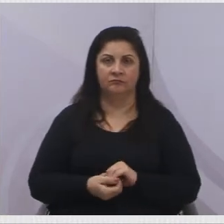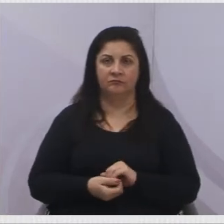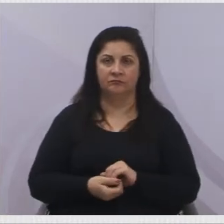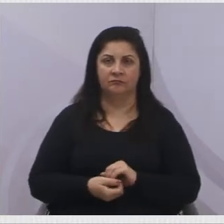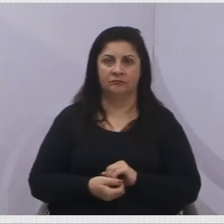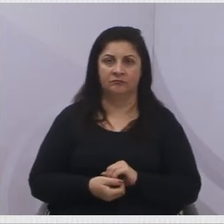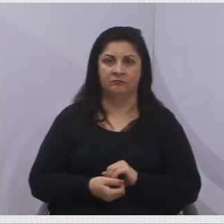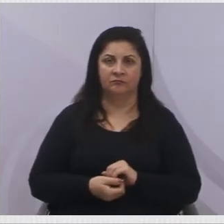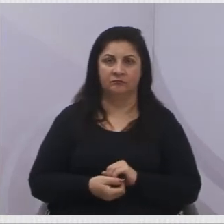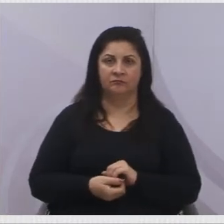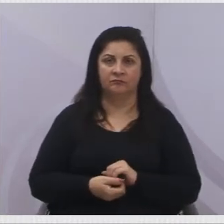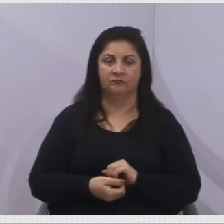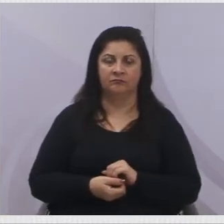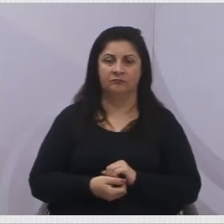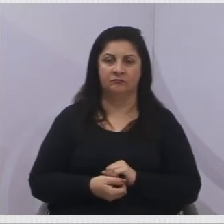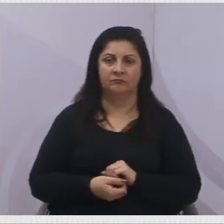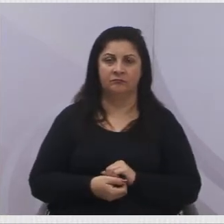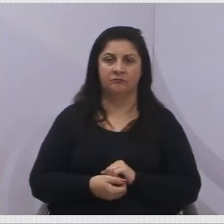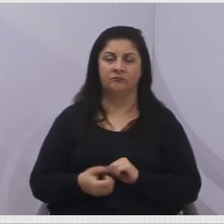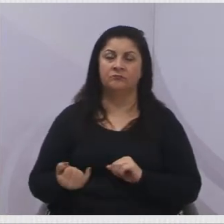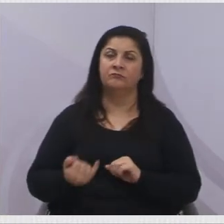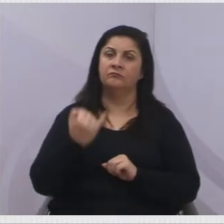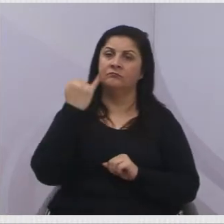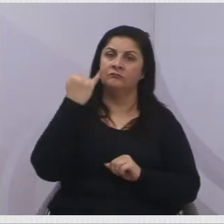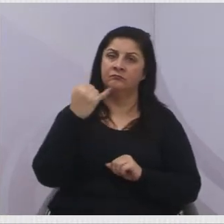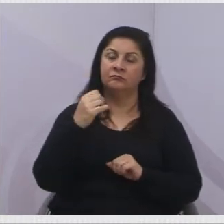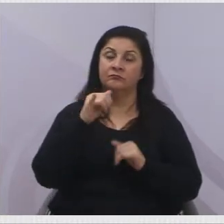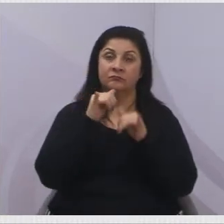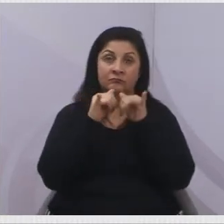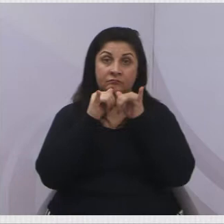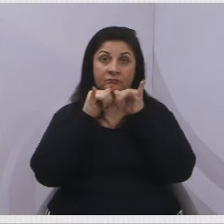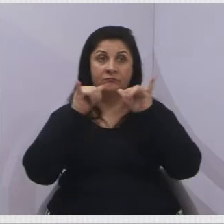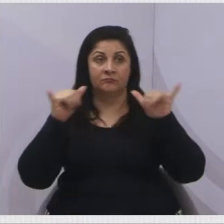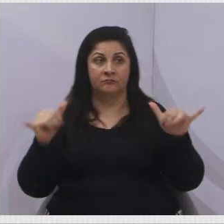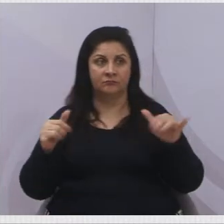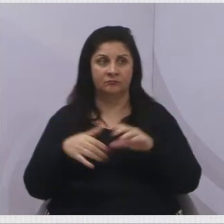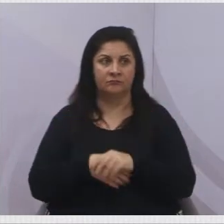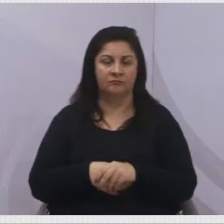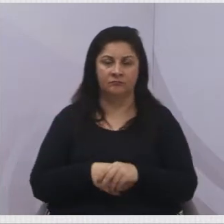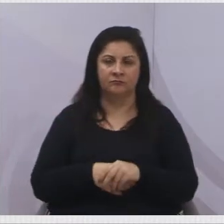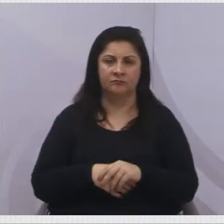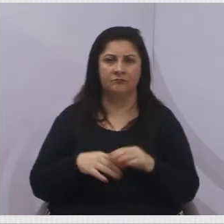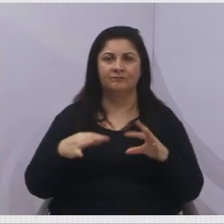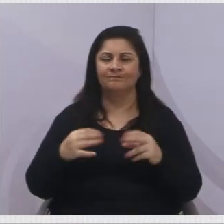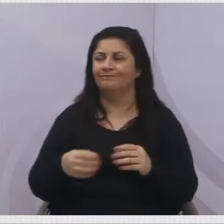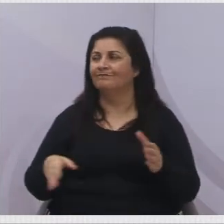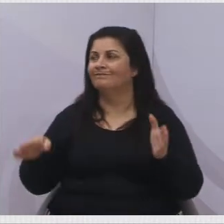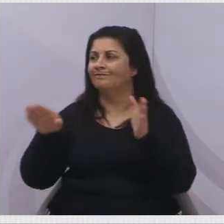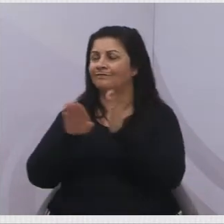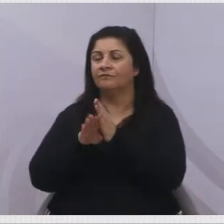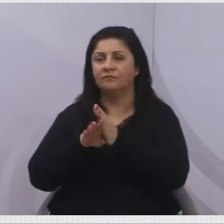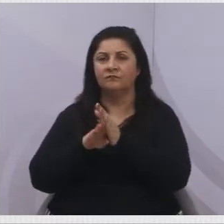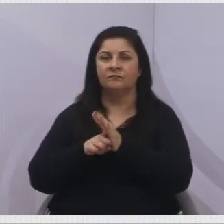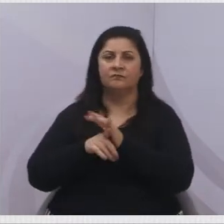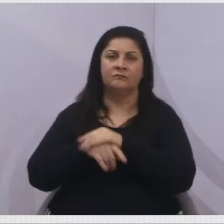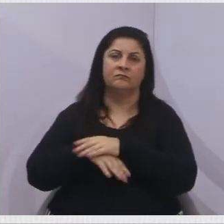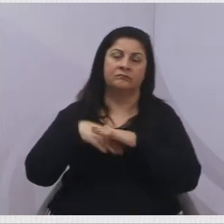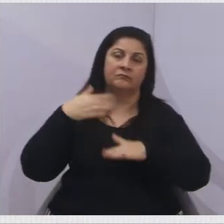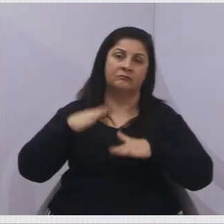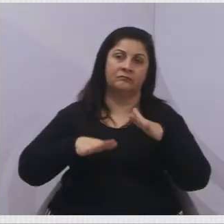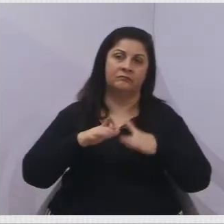gente sinalizar que essas demandas que chegam às ouvidorias, não necessariamente todas